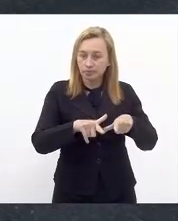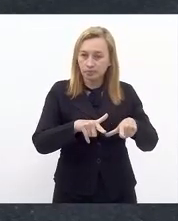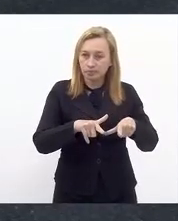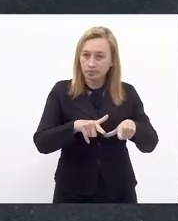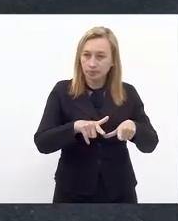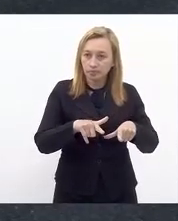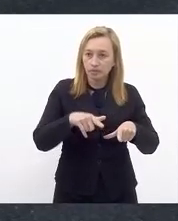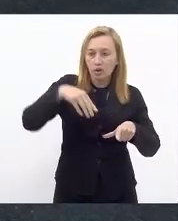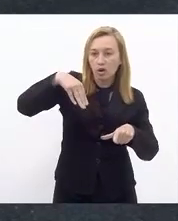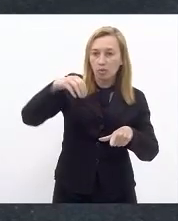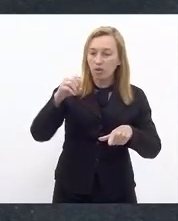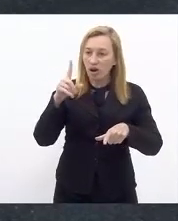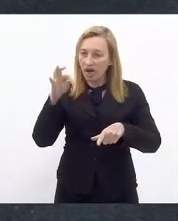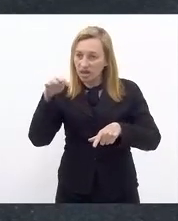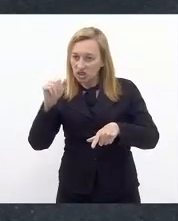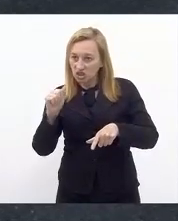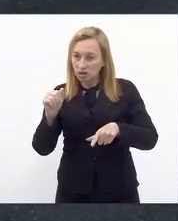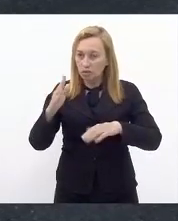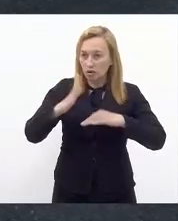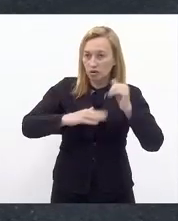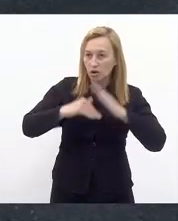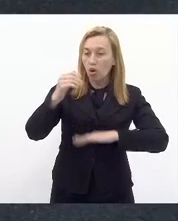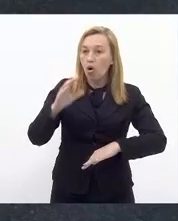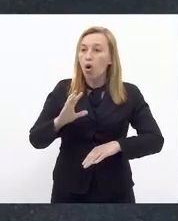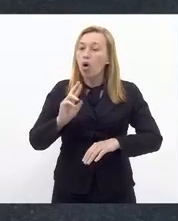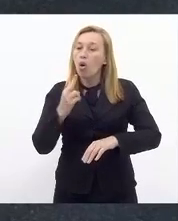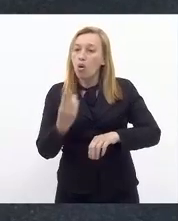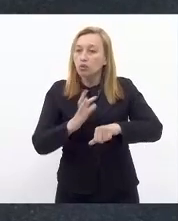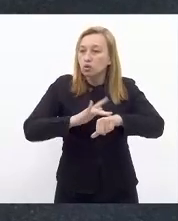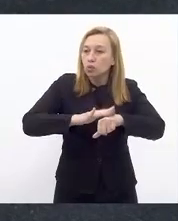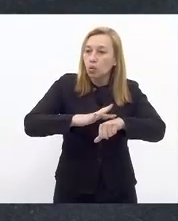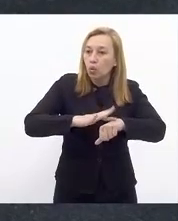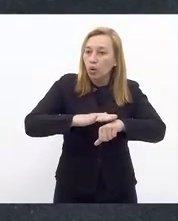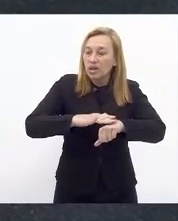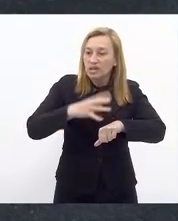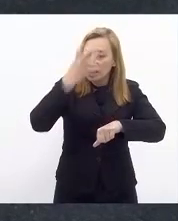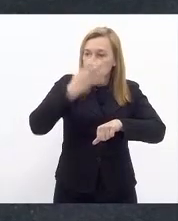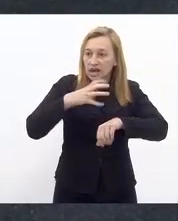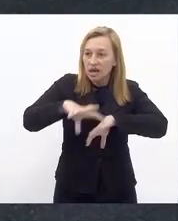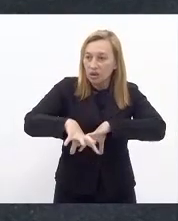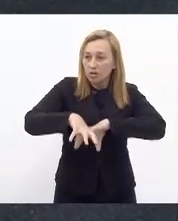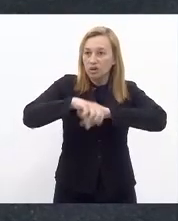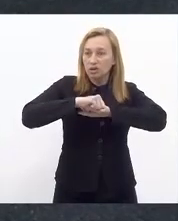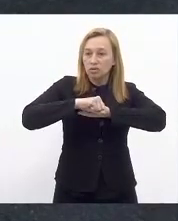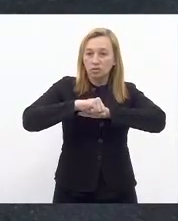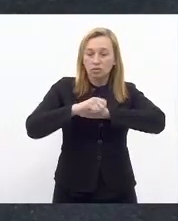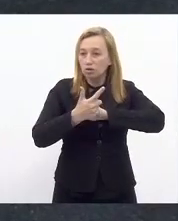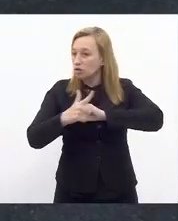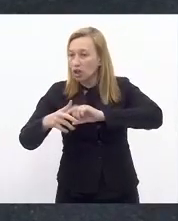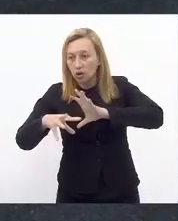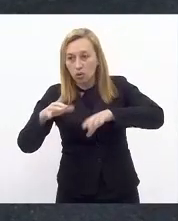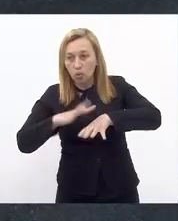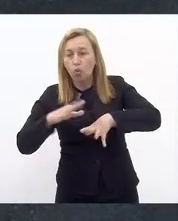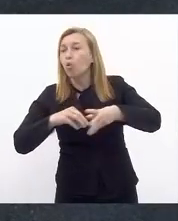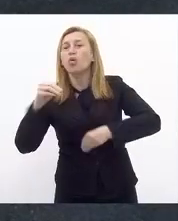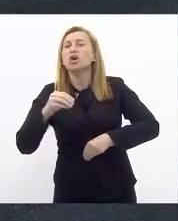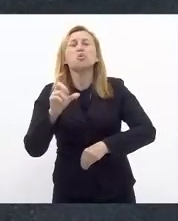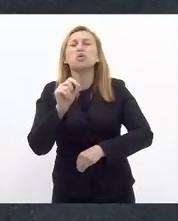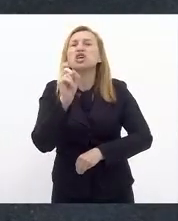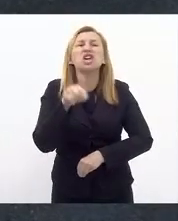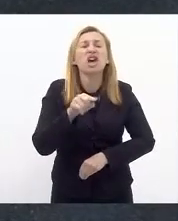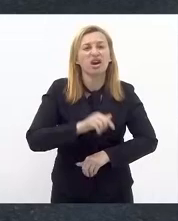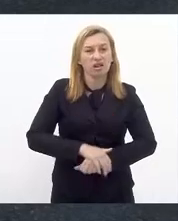Profissional ou Doença grave contagiosa ou incurável o que que é isso O que